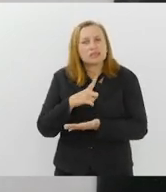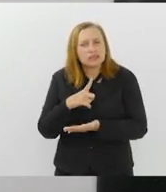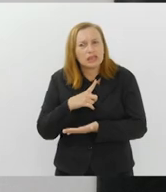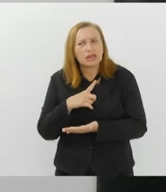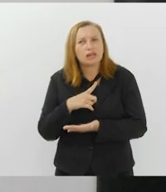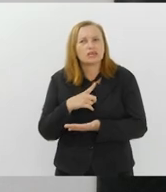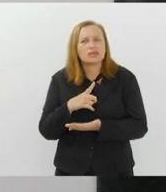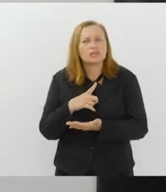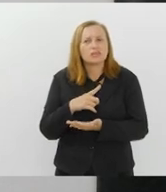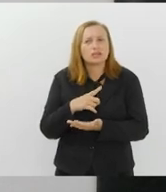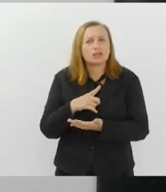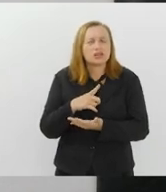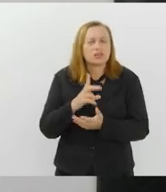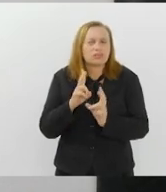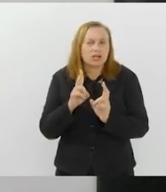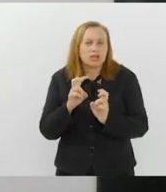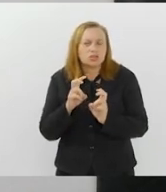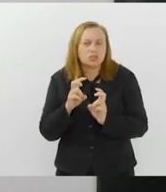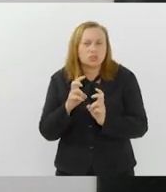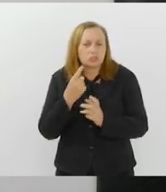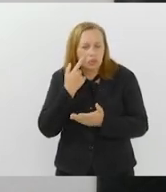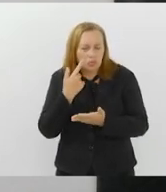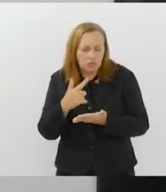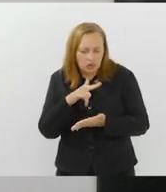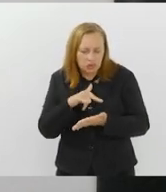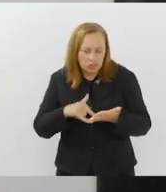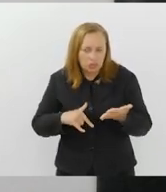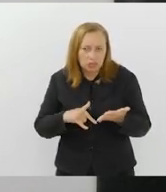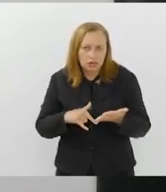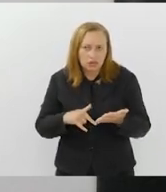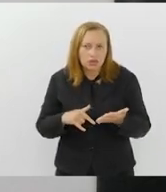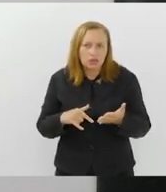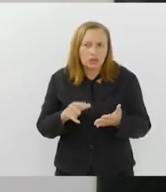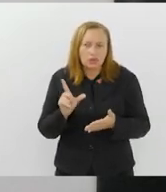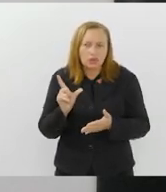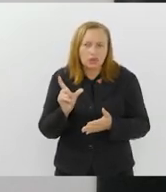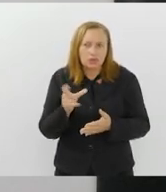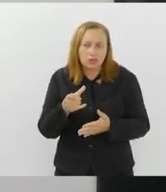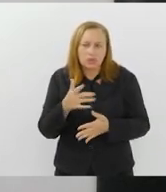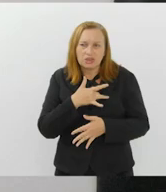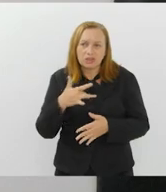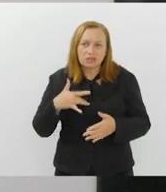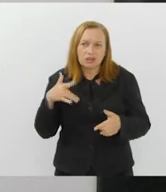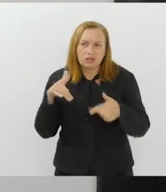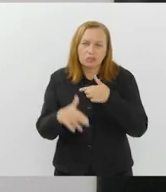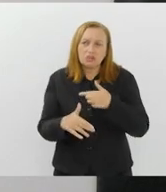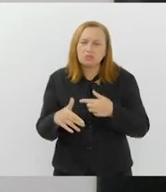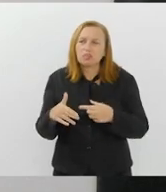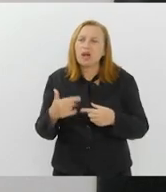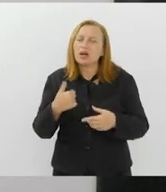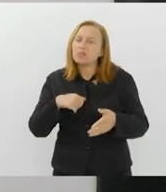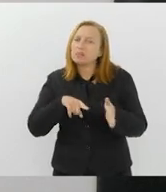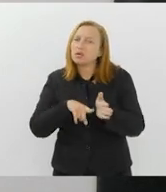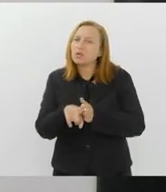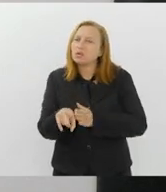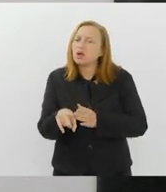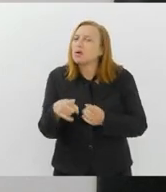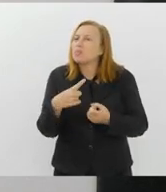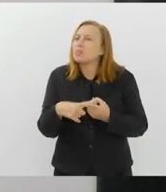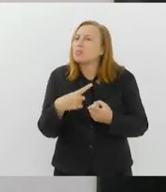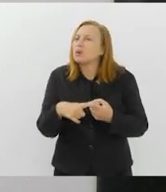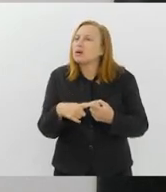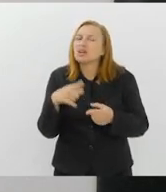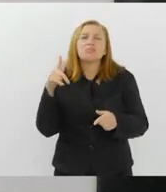né, parece que, segundo os documentos aqui, que o plano foi interrompido. E a minha pergunta é, por que o plano